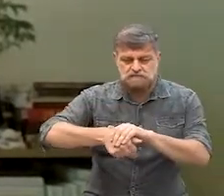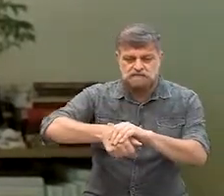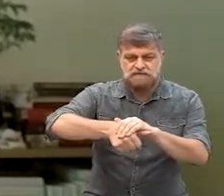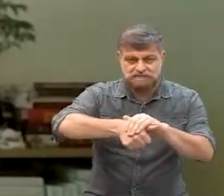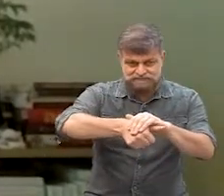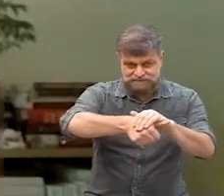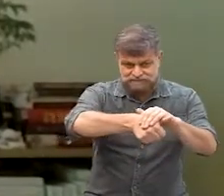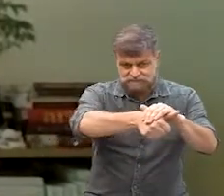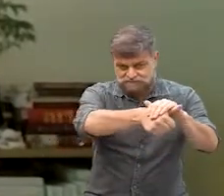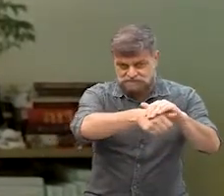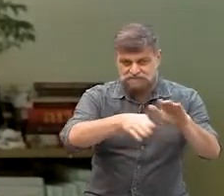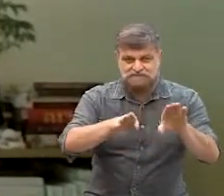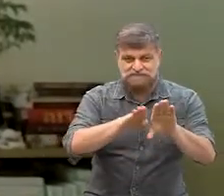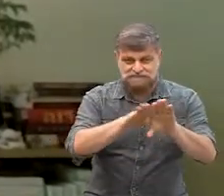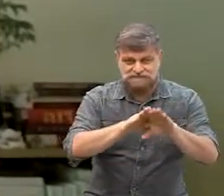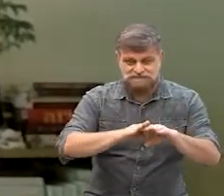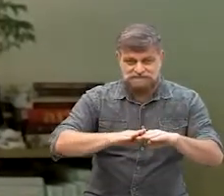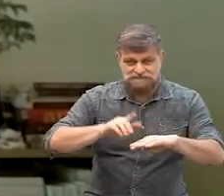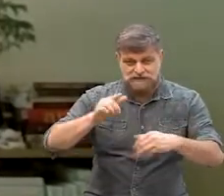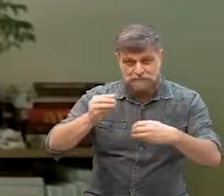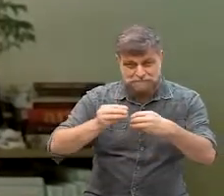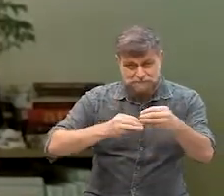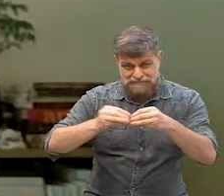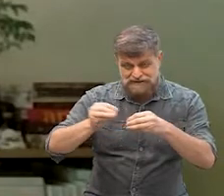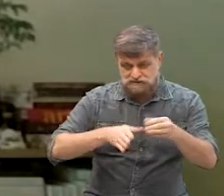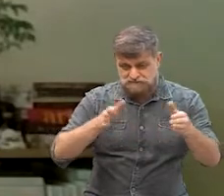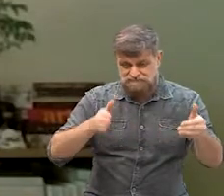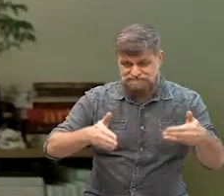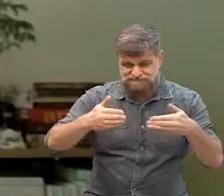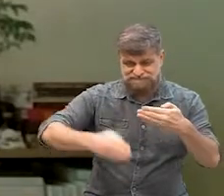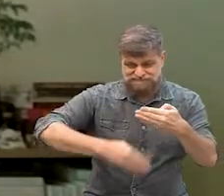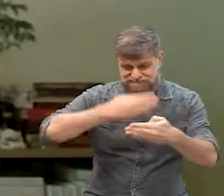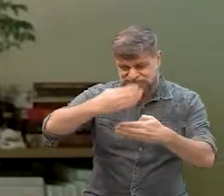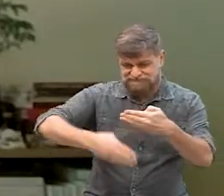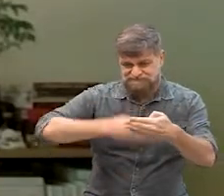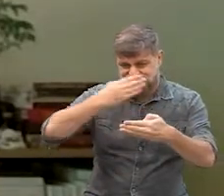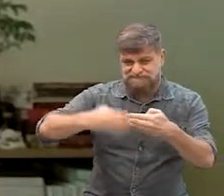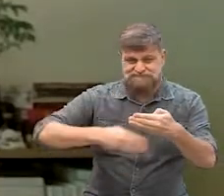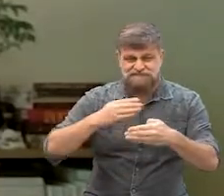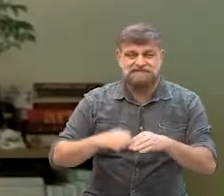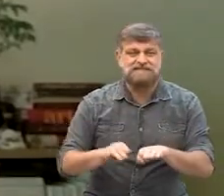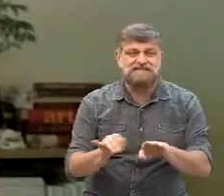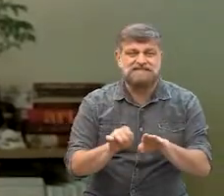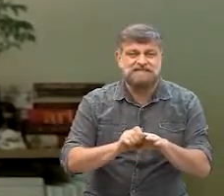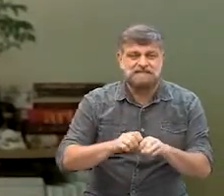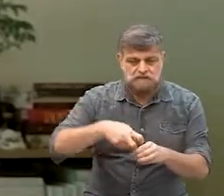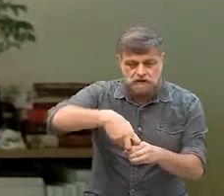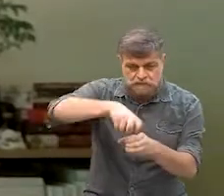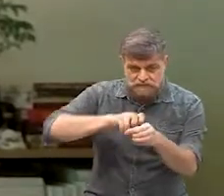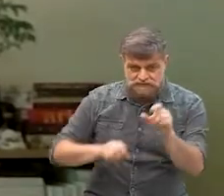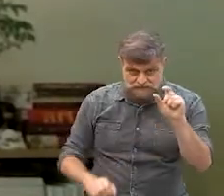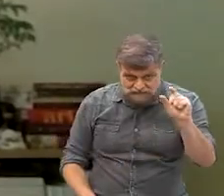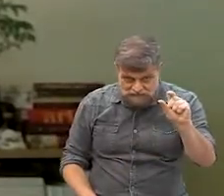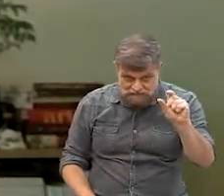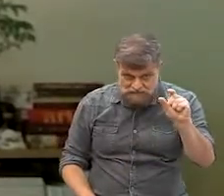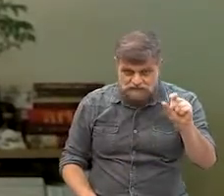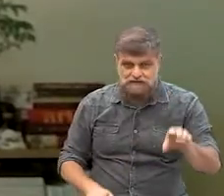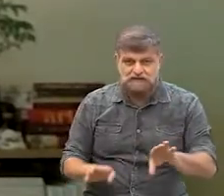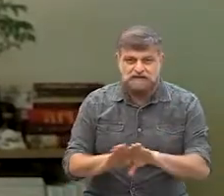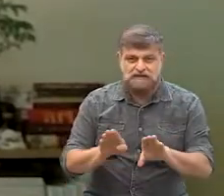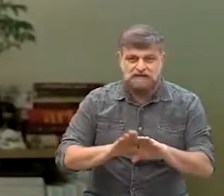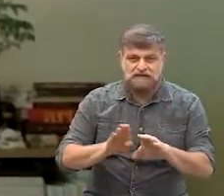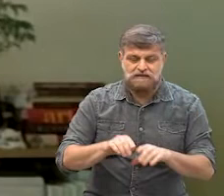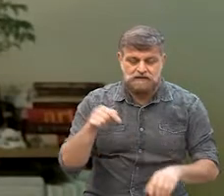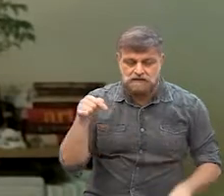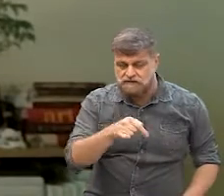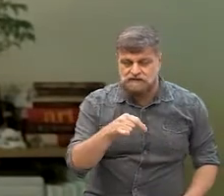em embalagens plásticas, né, principalmente tampinha de garrafa ou aquele anel que fica